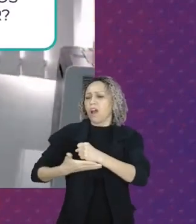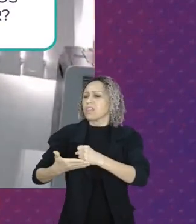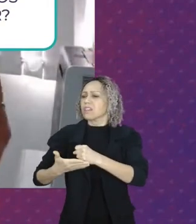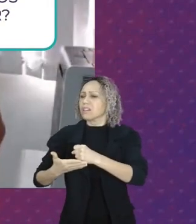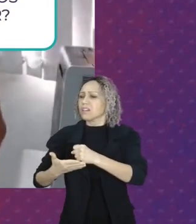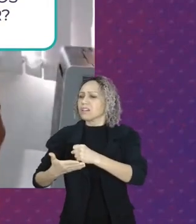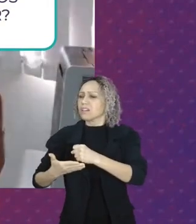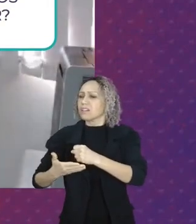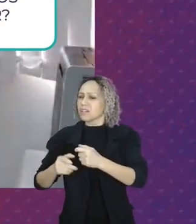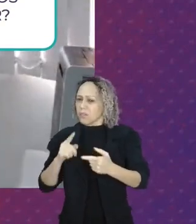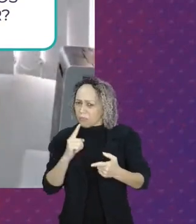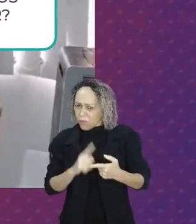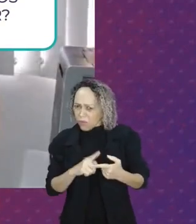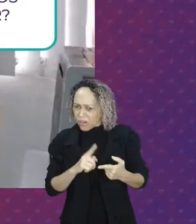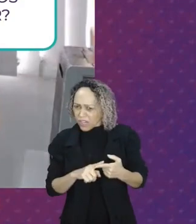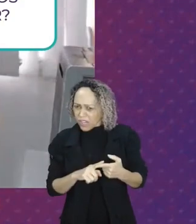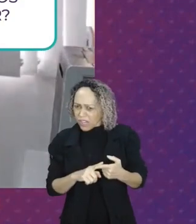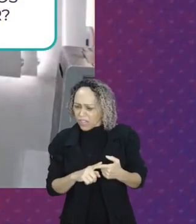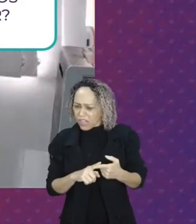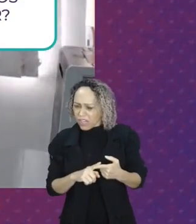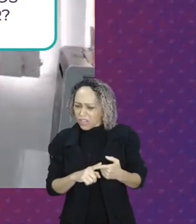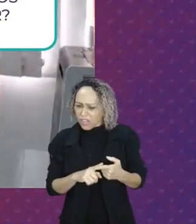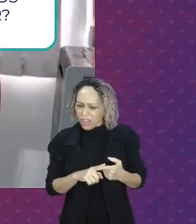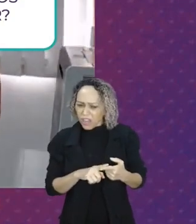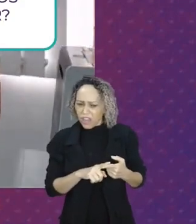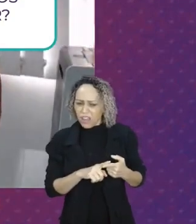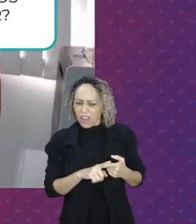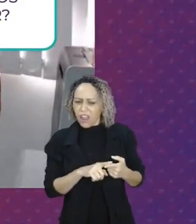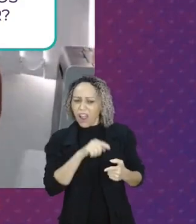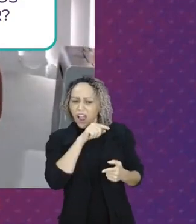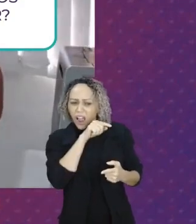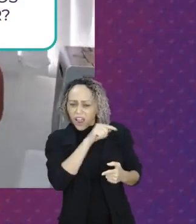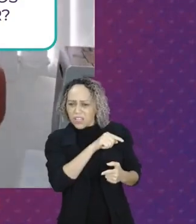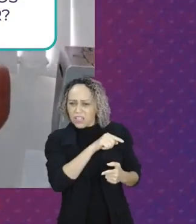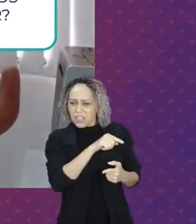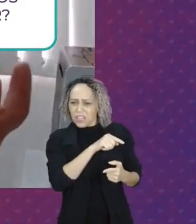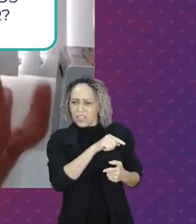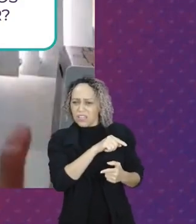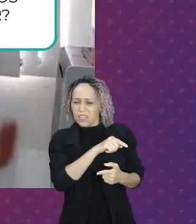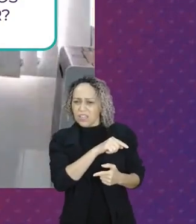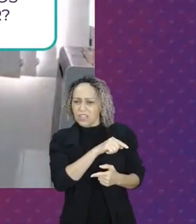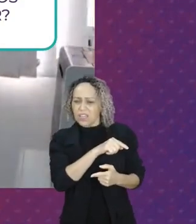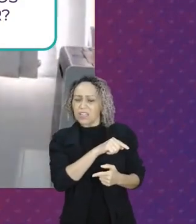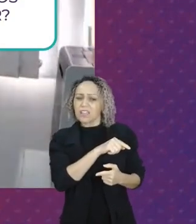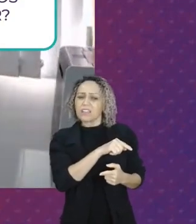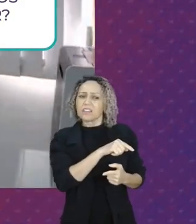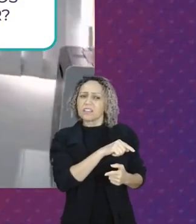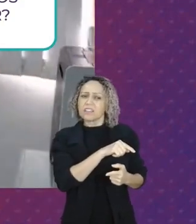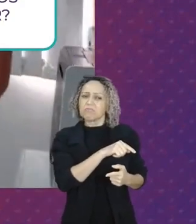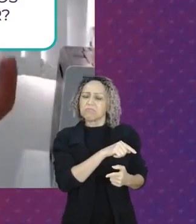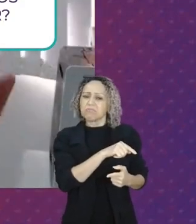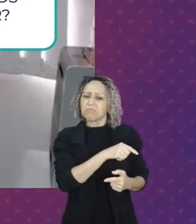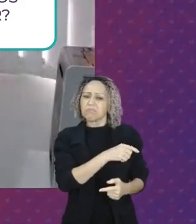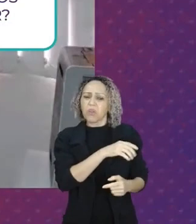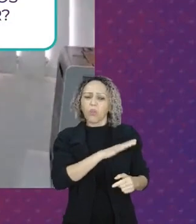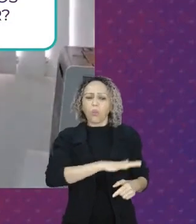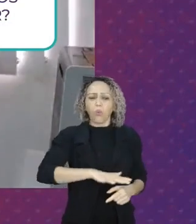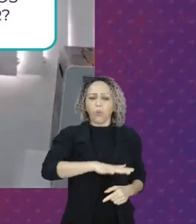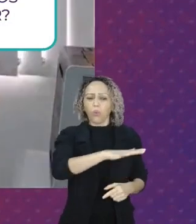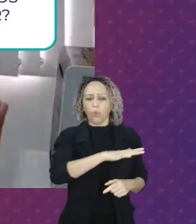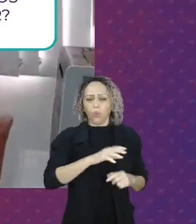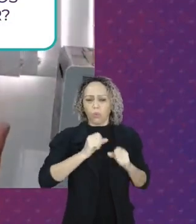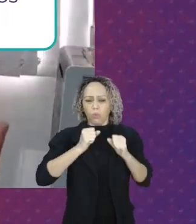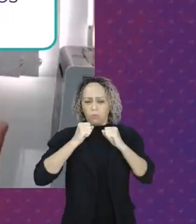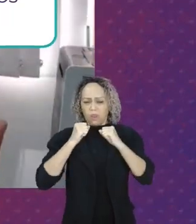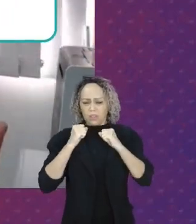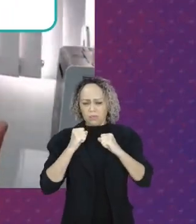por que também não somos maioria nos espaços de poder e de